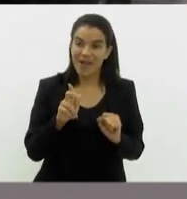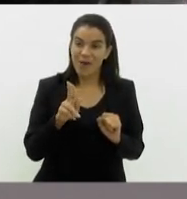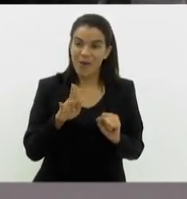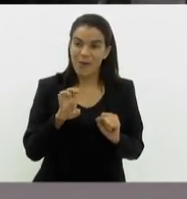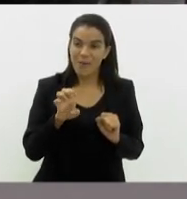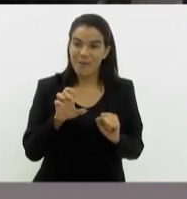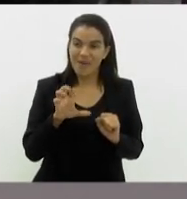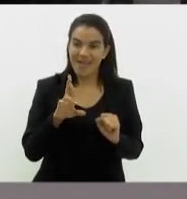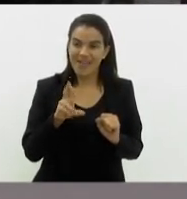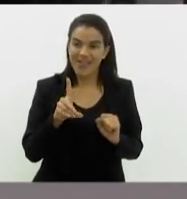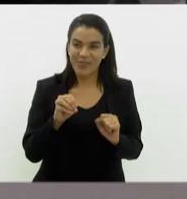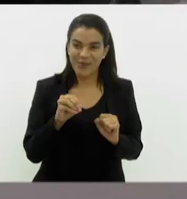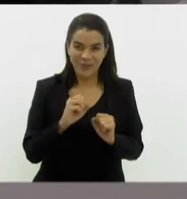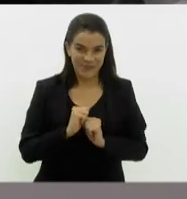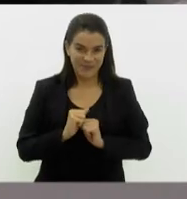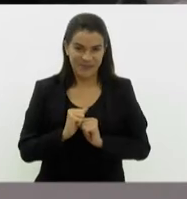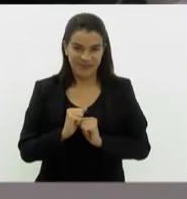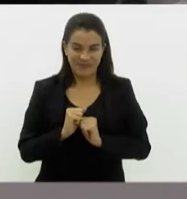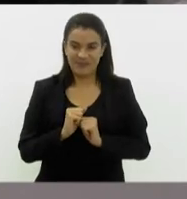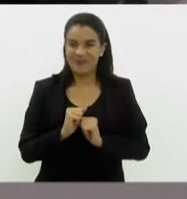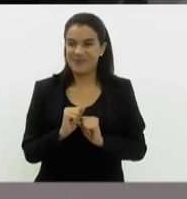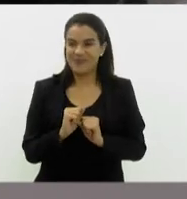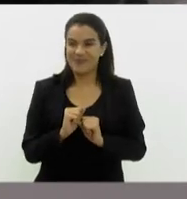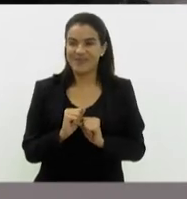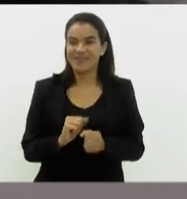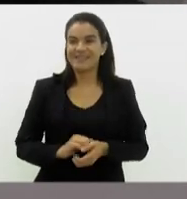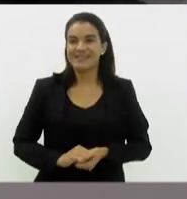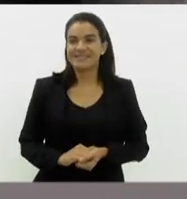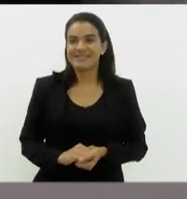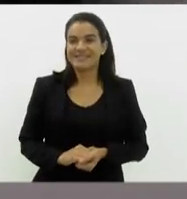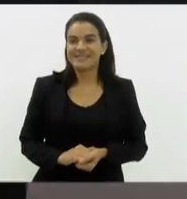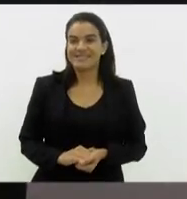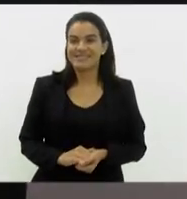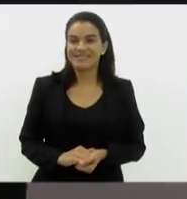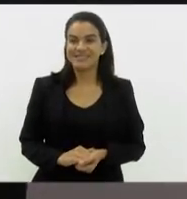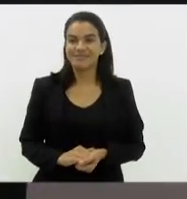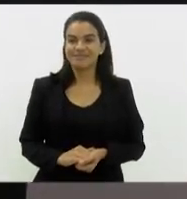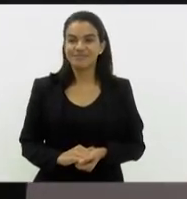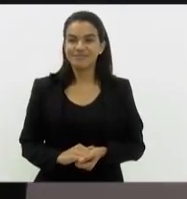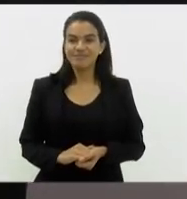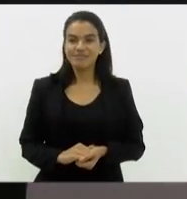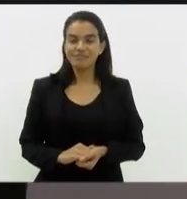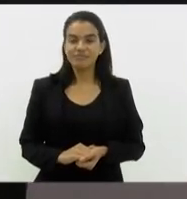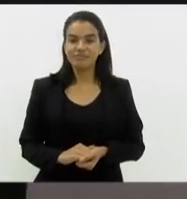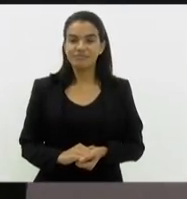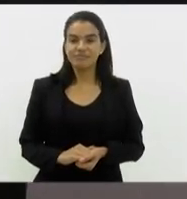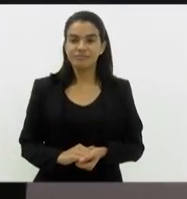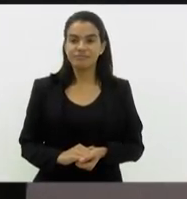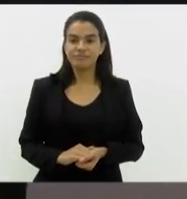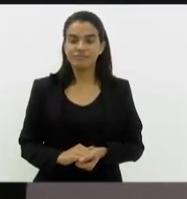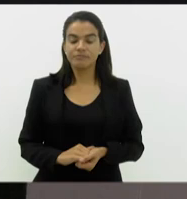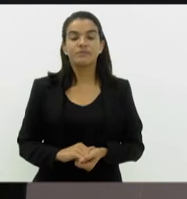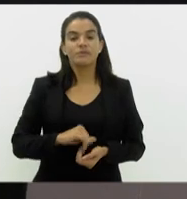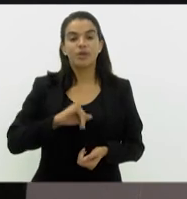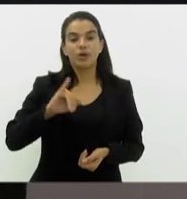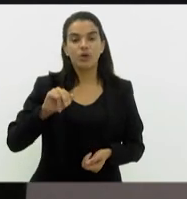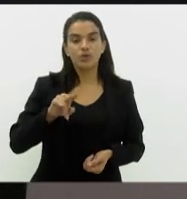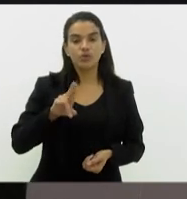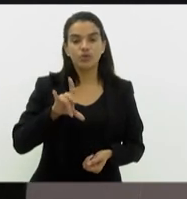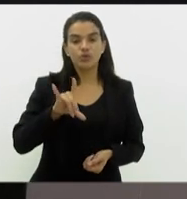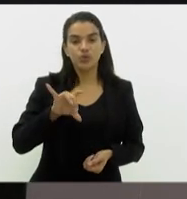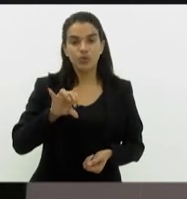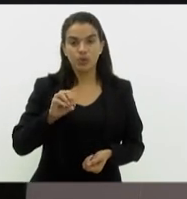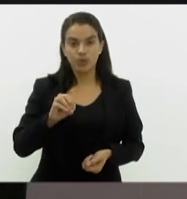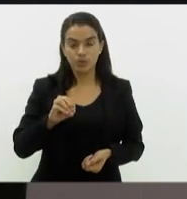Alexandre de Moraes que parece E aí o que acontece eh Júlio